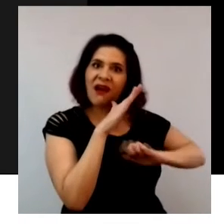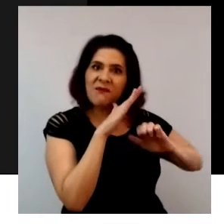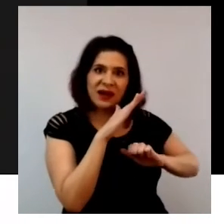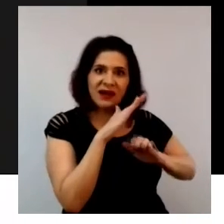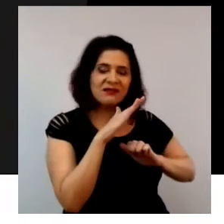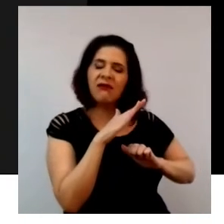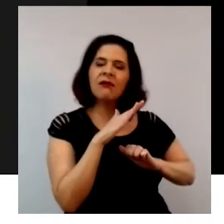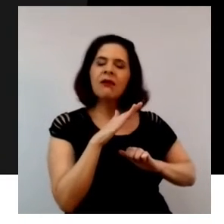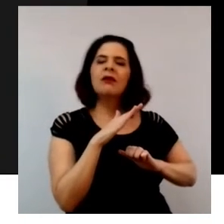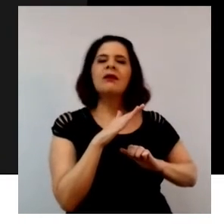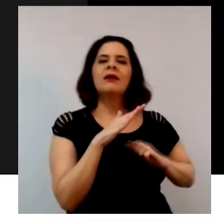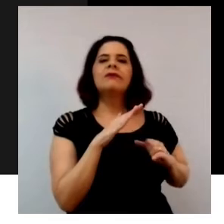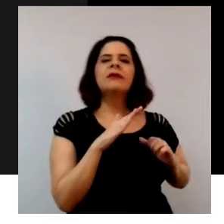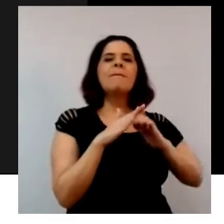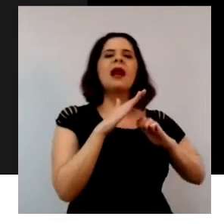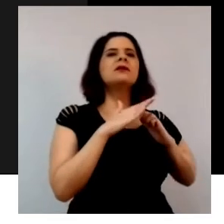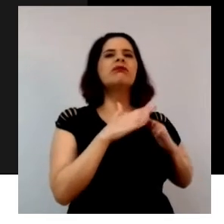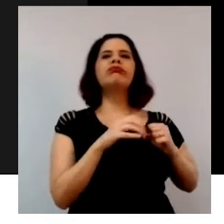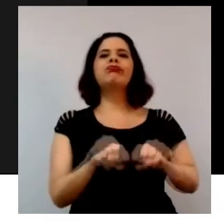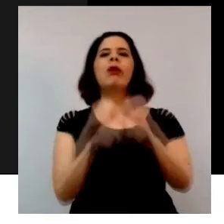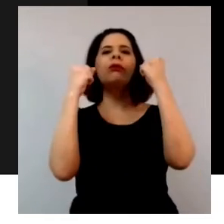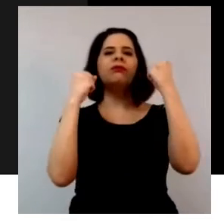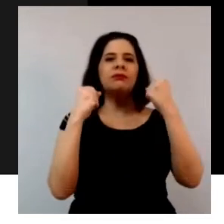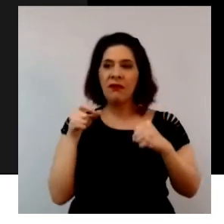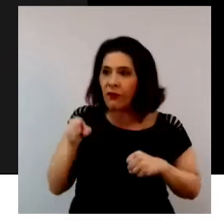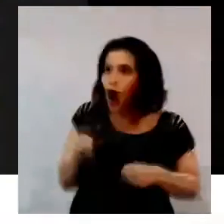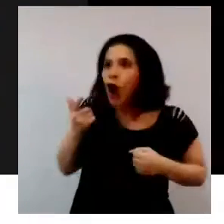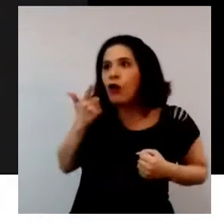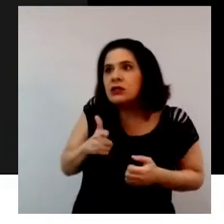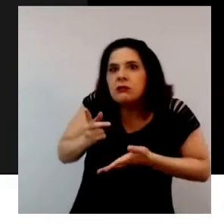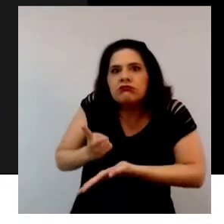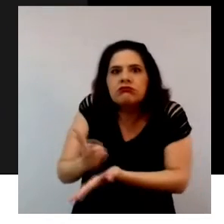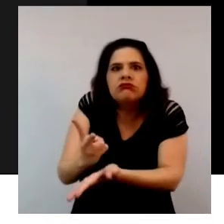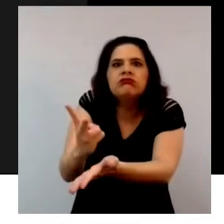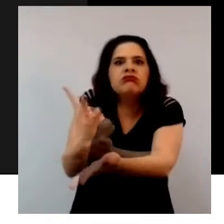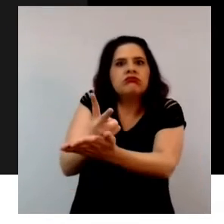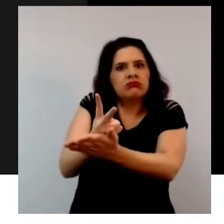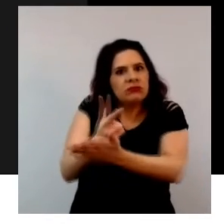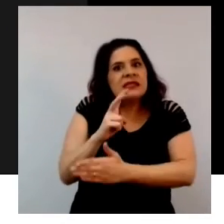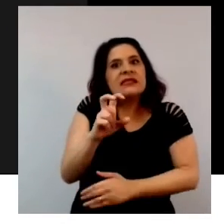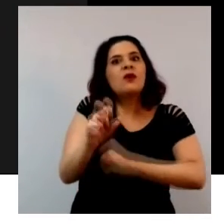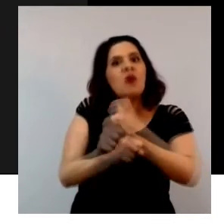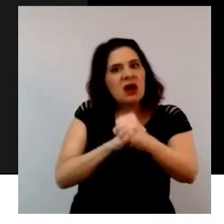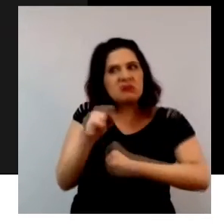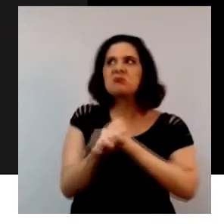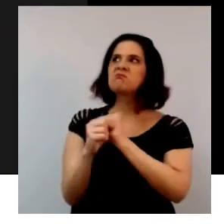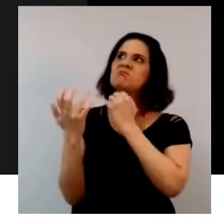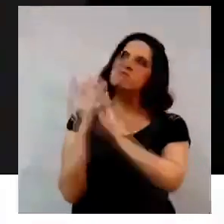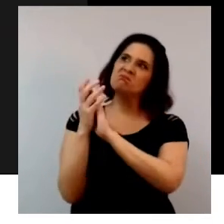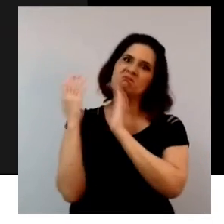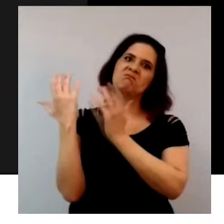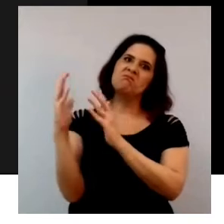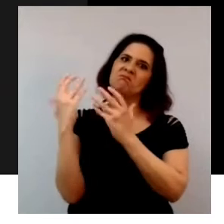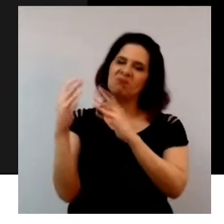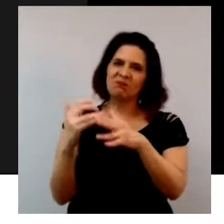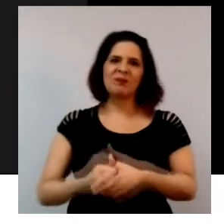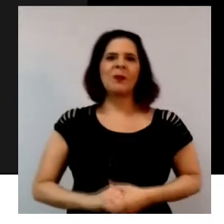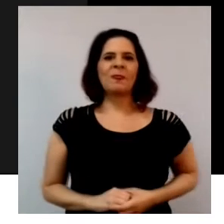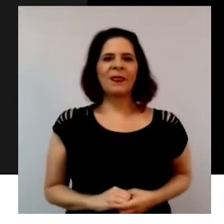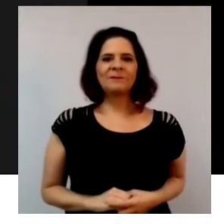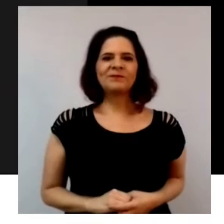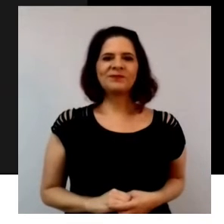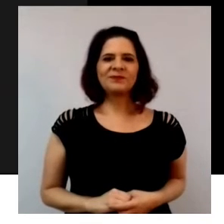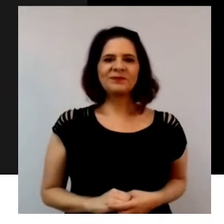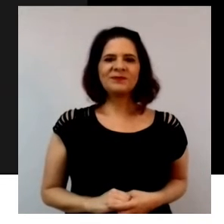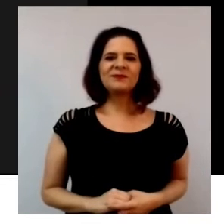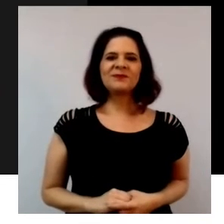um jornal por 5 anos, Paula. Parabéns, demais. Jornal, é um feito mesmo. Gente, como o nosso